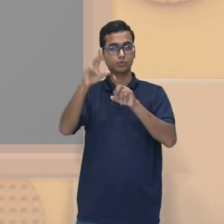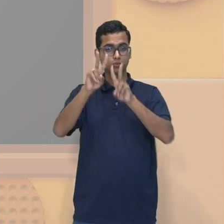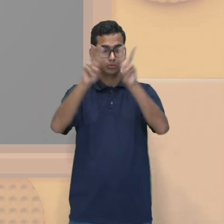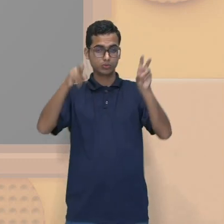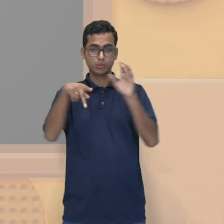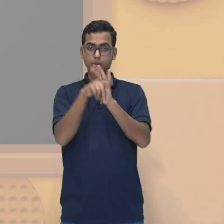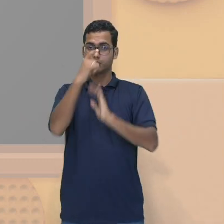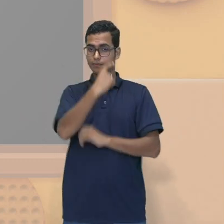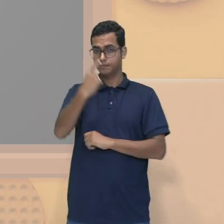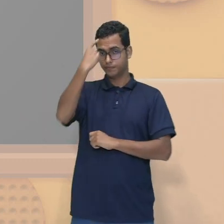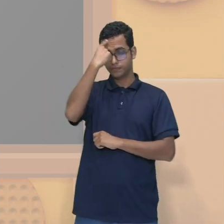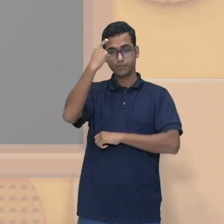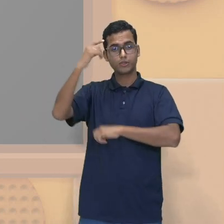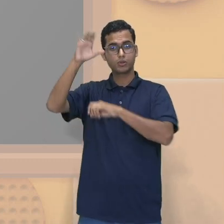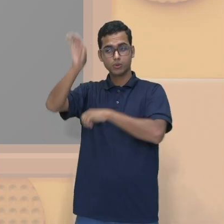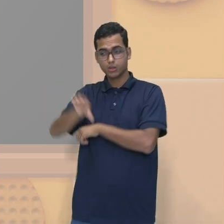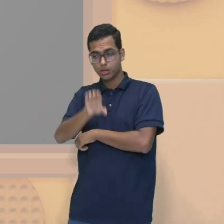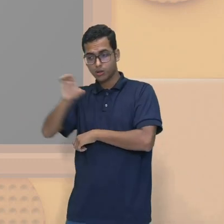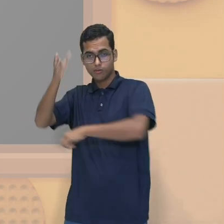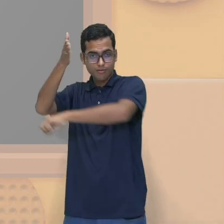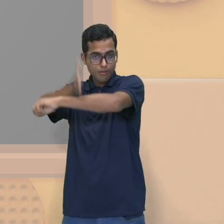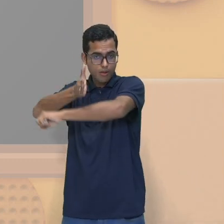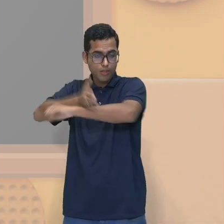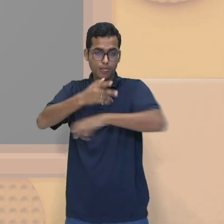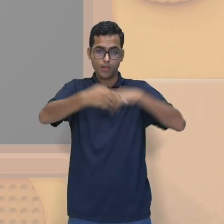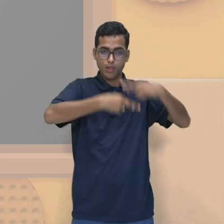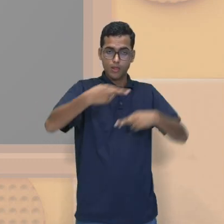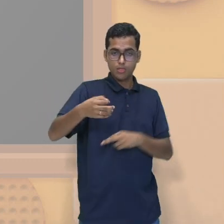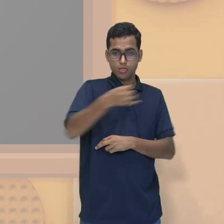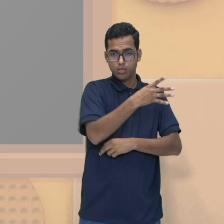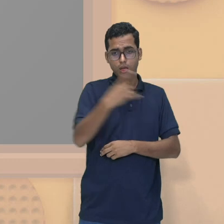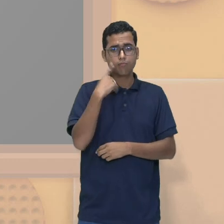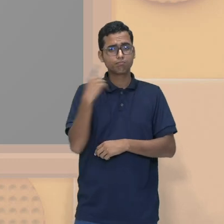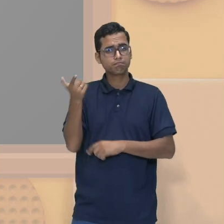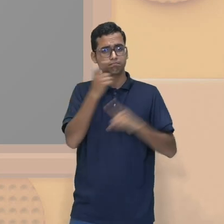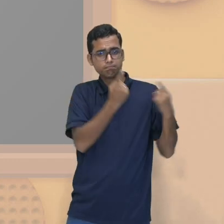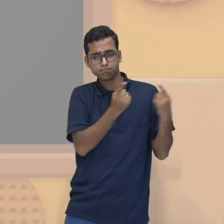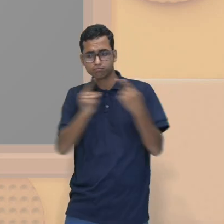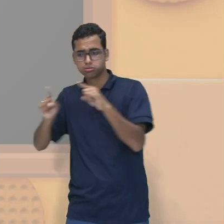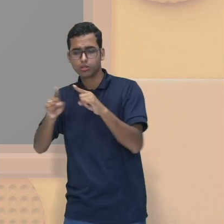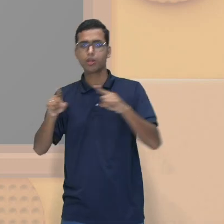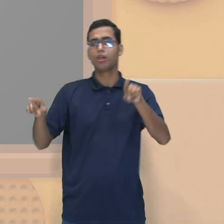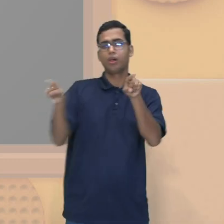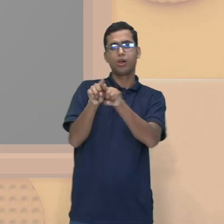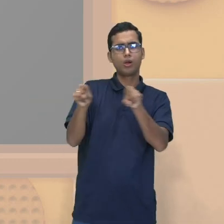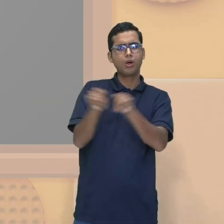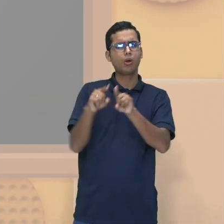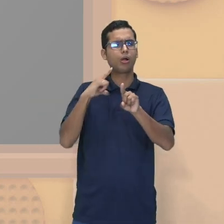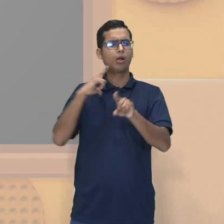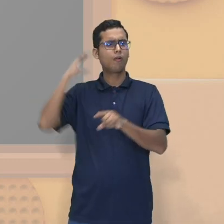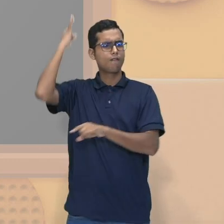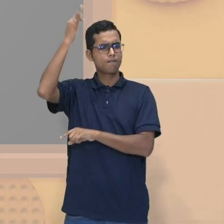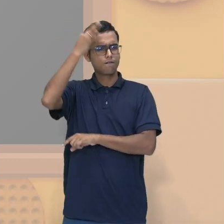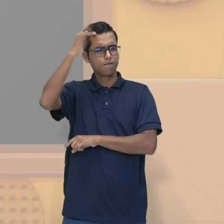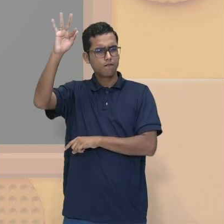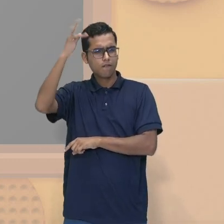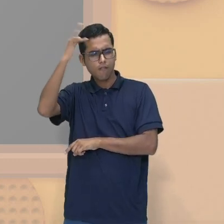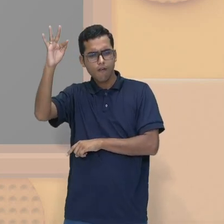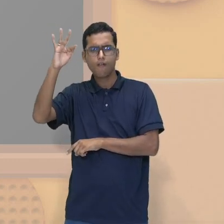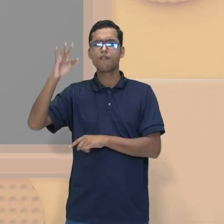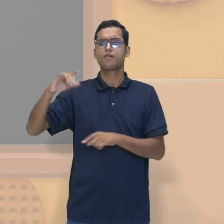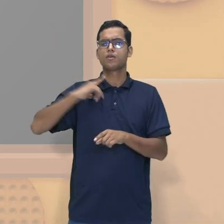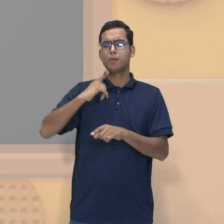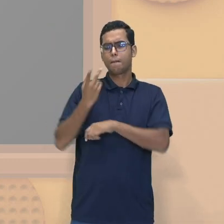pensamento católico medieval. Durante a Idade Média havia a filosofia, né? A busca pelo conhecimento, a busca